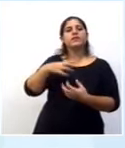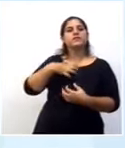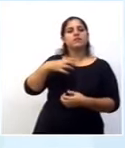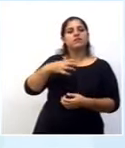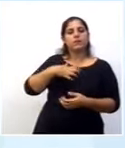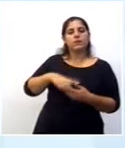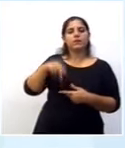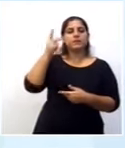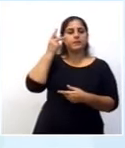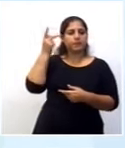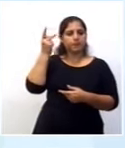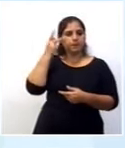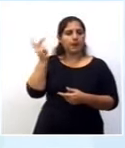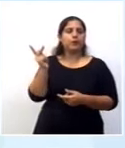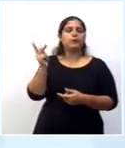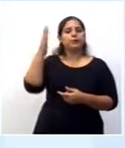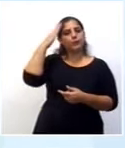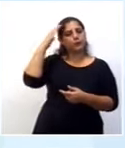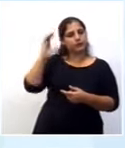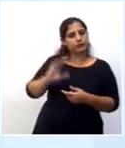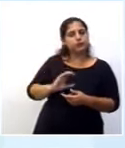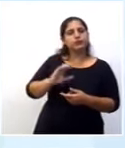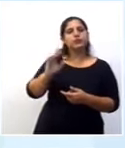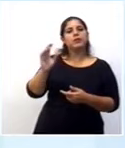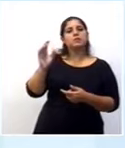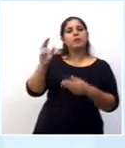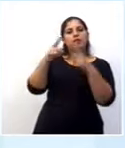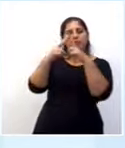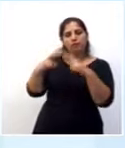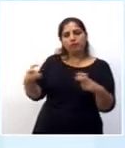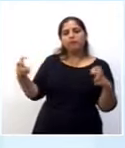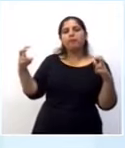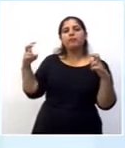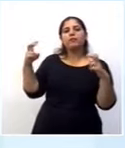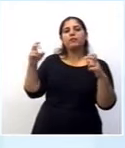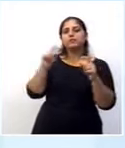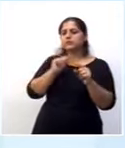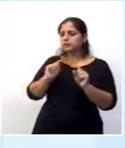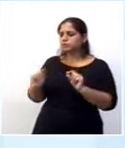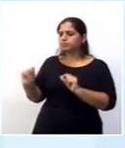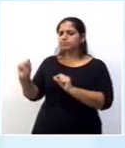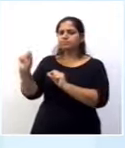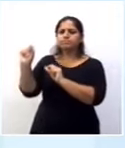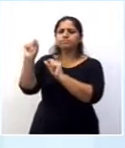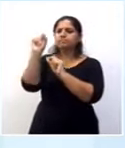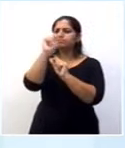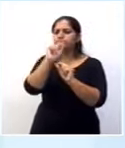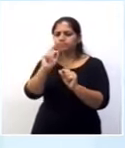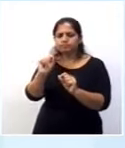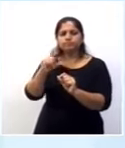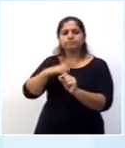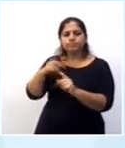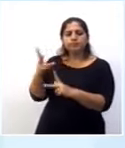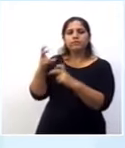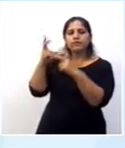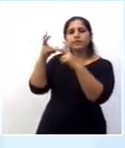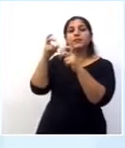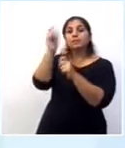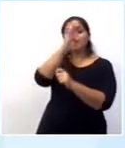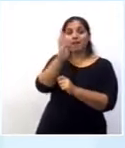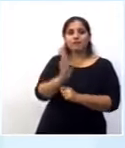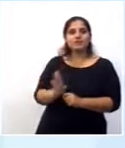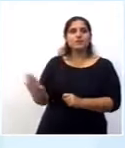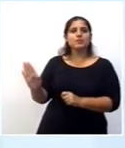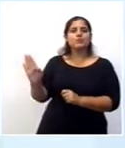São Paulo, Curitiba, Florianópolis, né? A gente consegue ver aí que o território brasileiro,